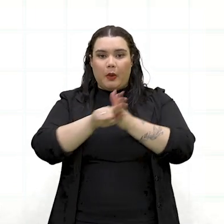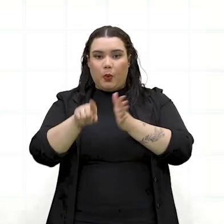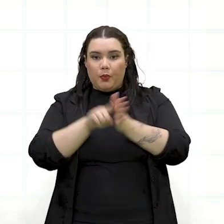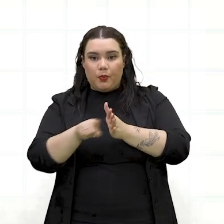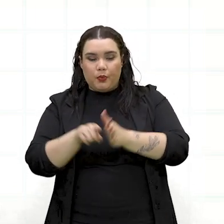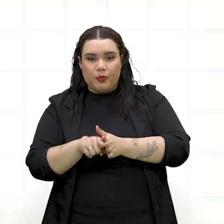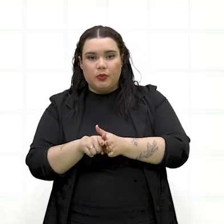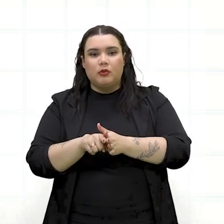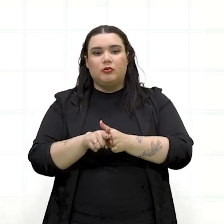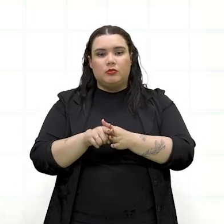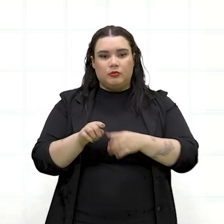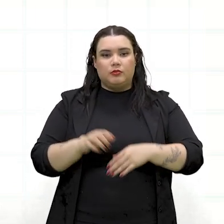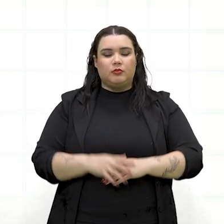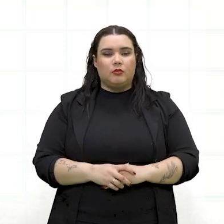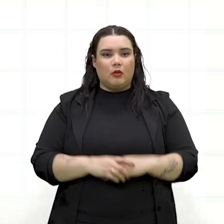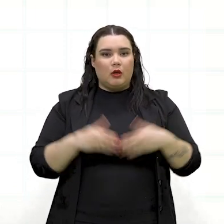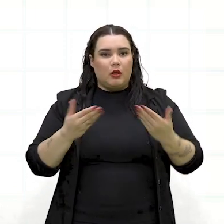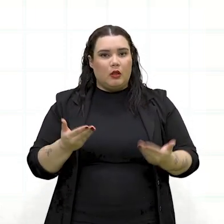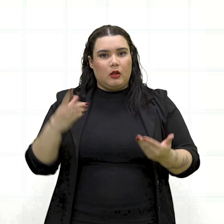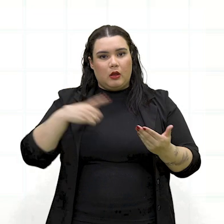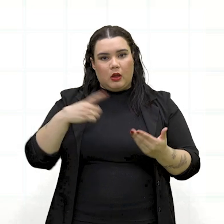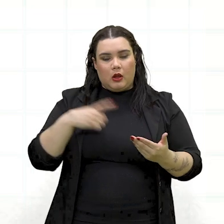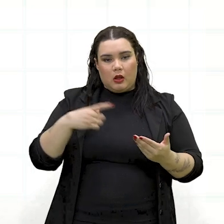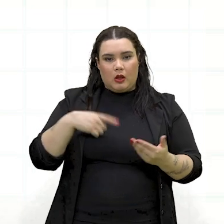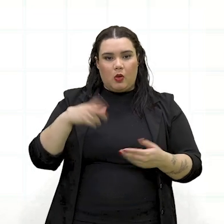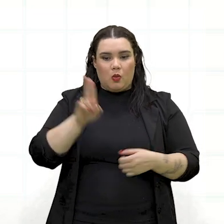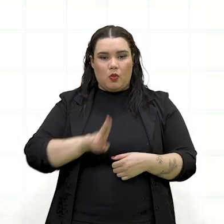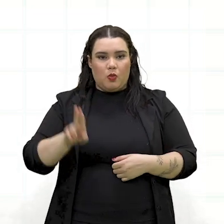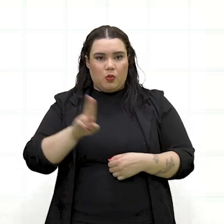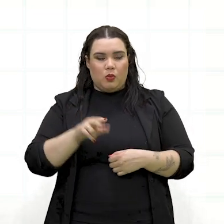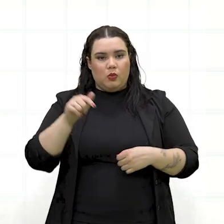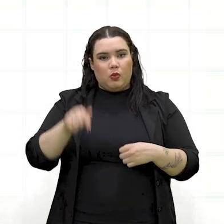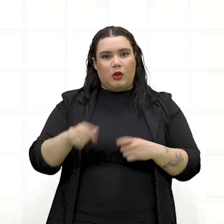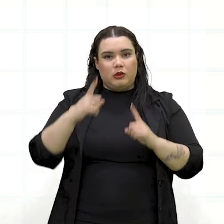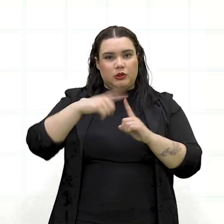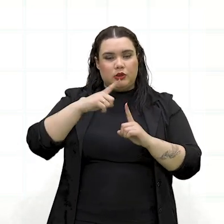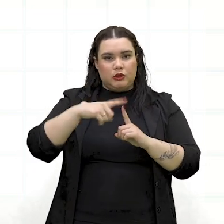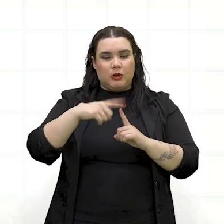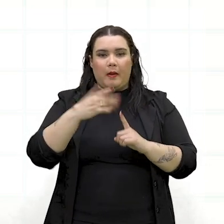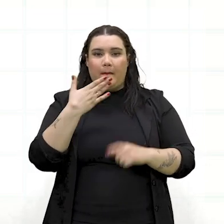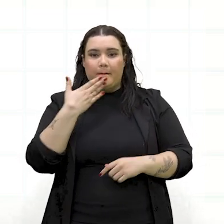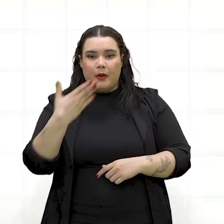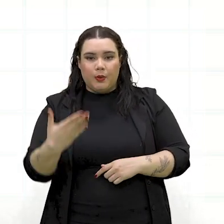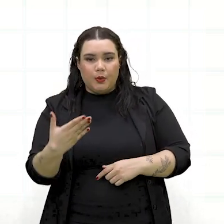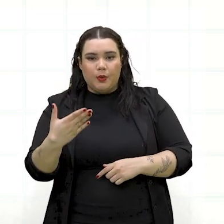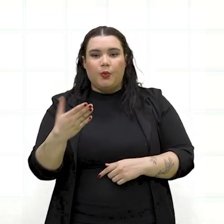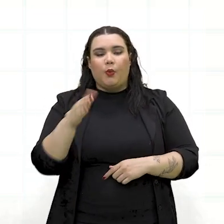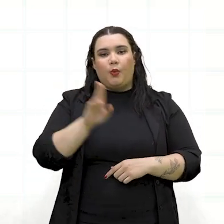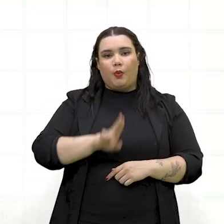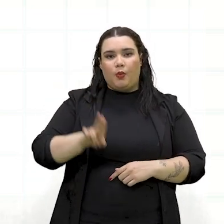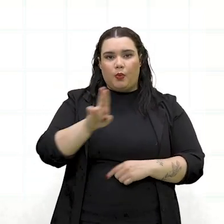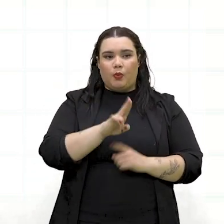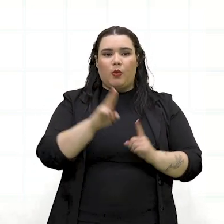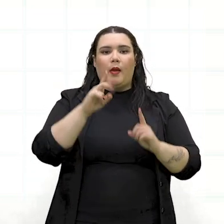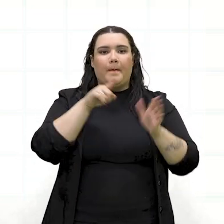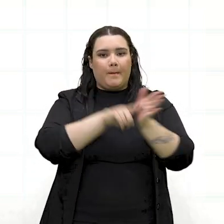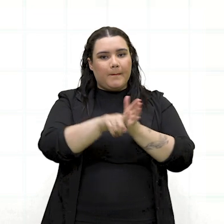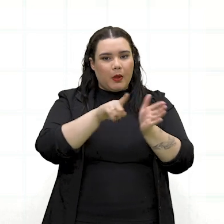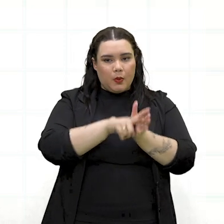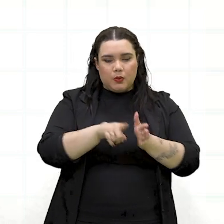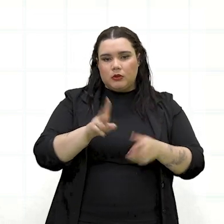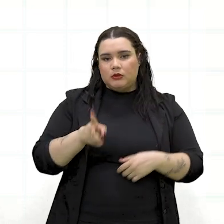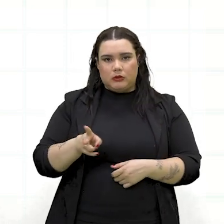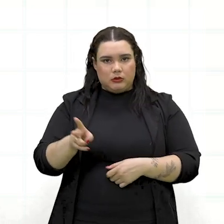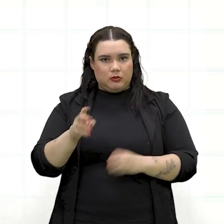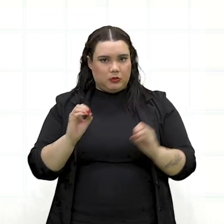perguntas? Quando eu estou trabalhando com requests, com pedidos, eu vou usar em forma de perguntas, todas as